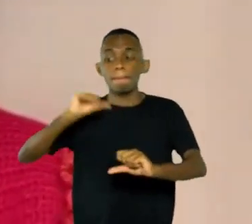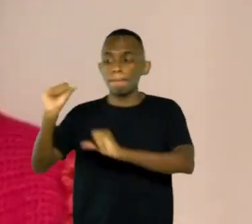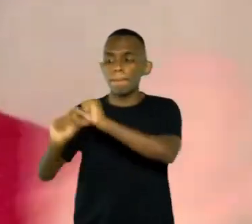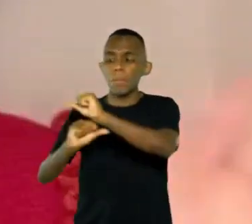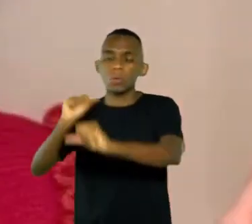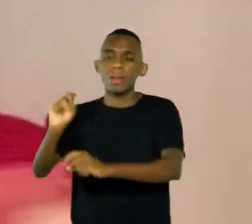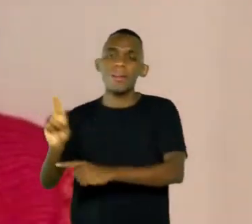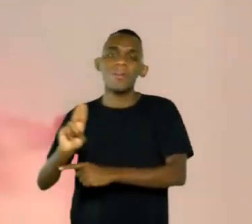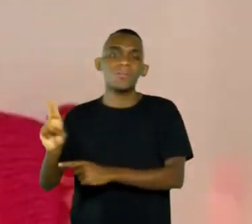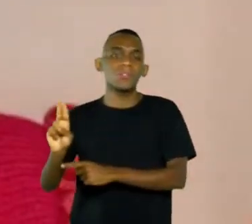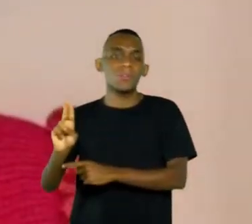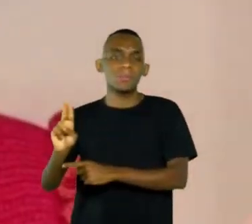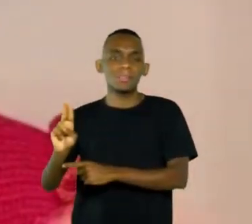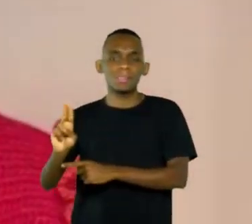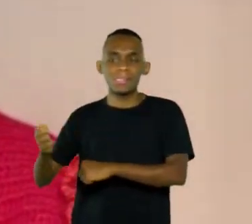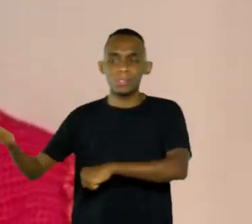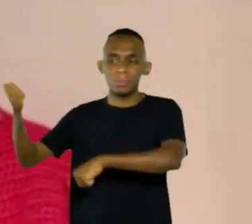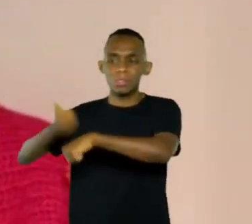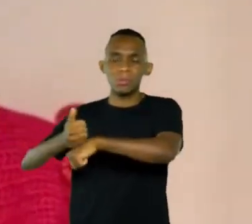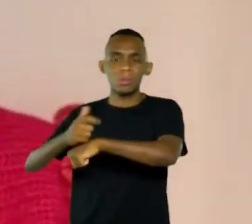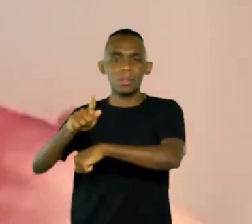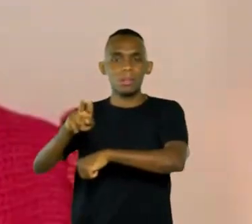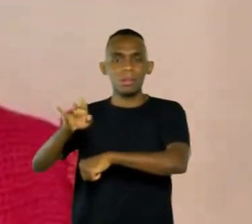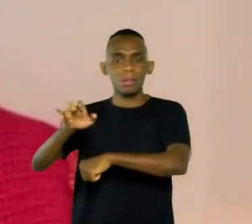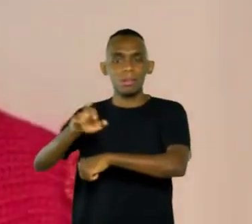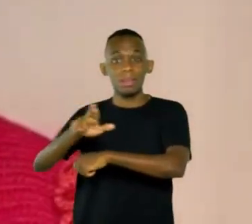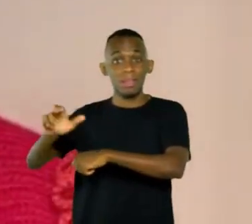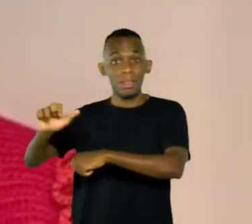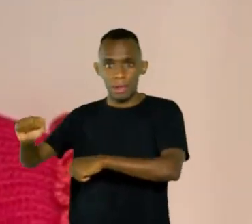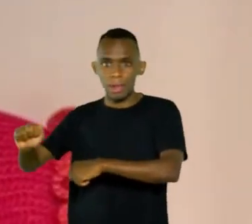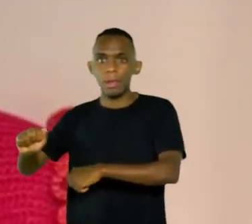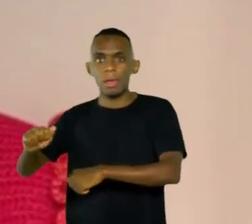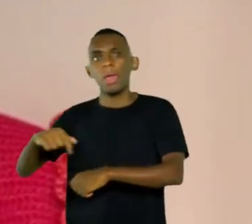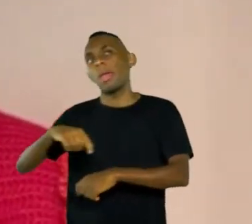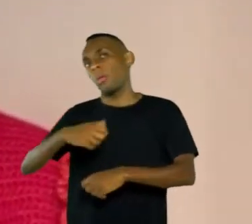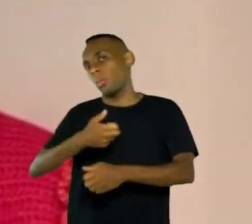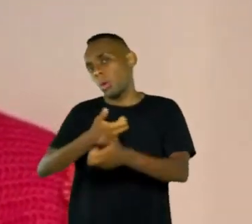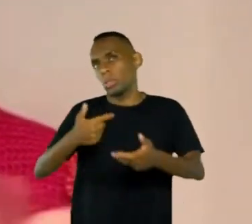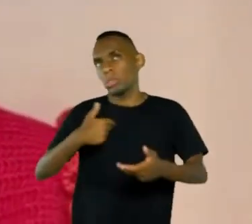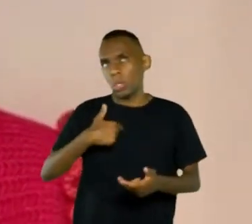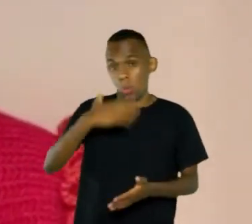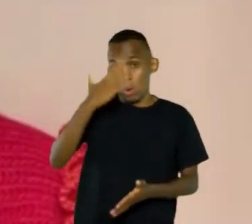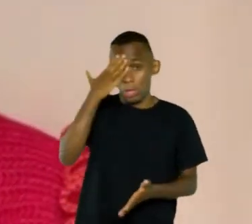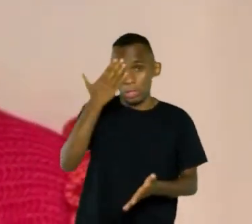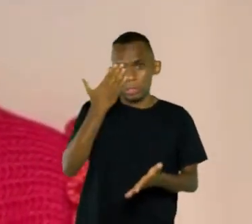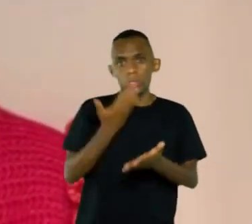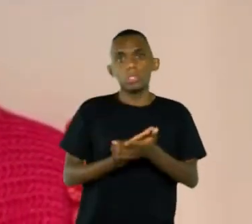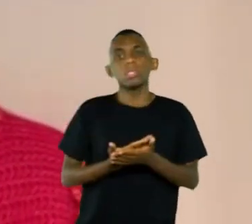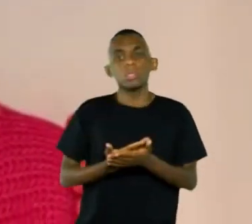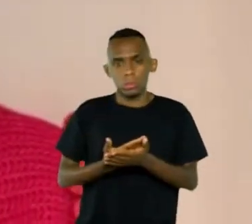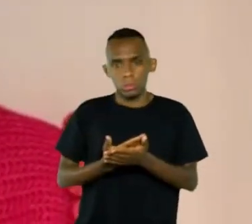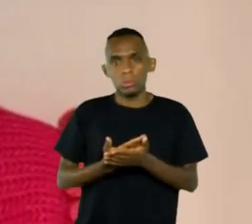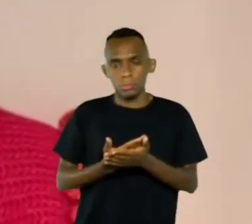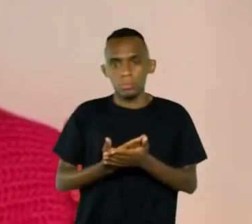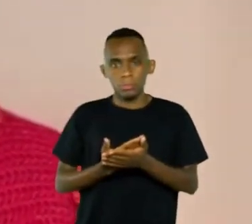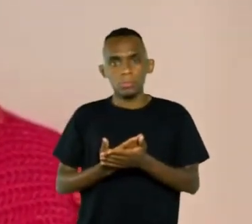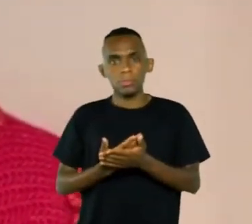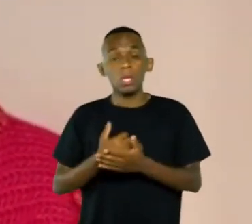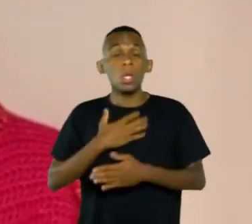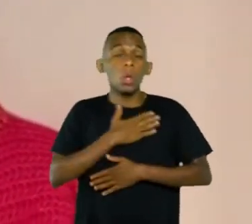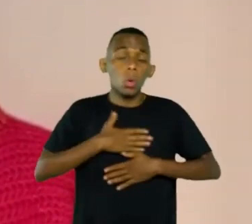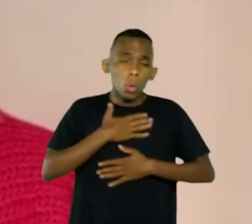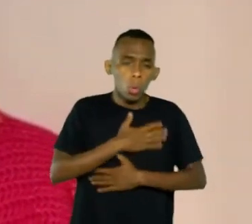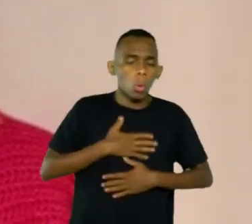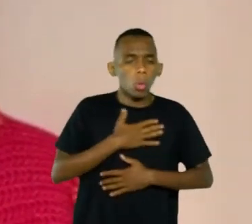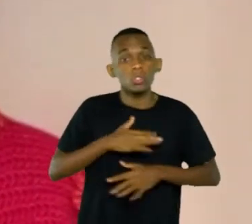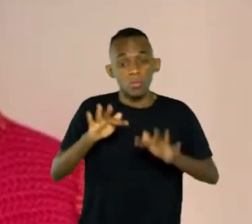né? Aí tem a ver com numerologia, que é uma coisa mística, né? Uma ciência oculta, e eu gosto de usar uma frase